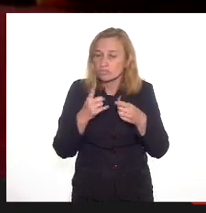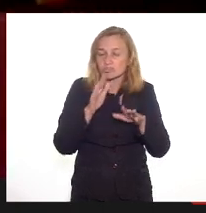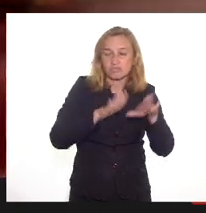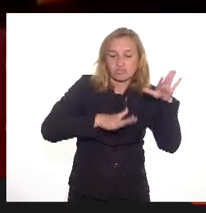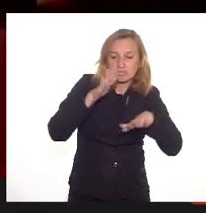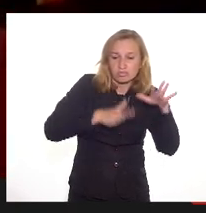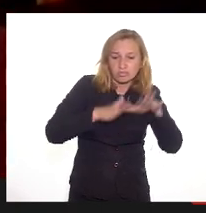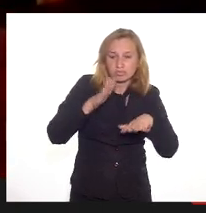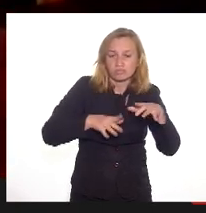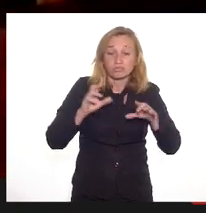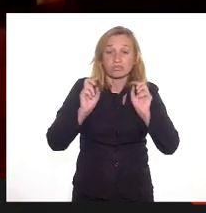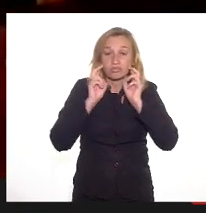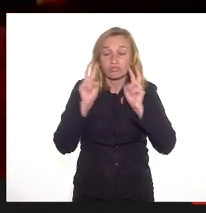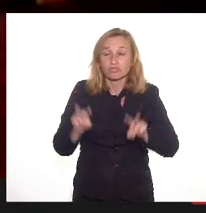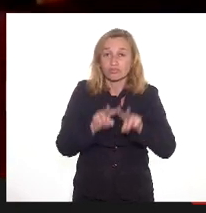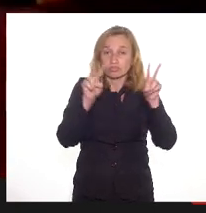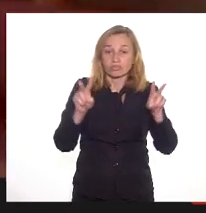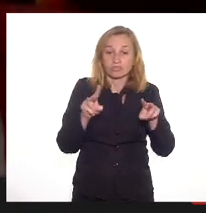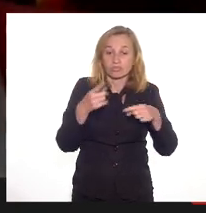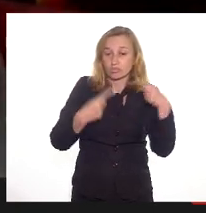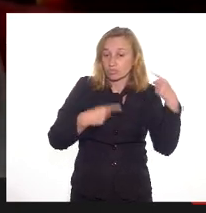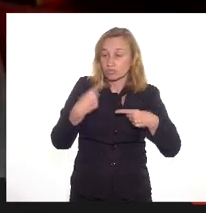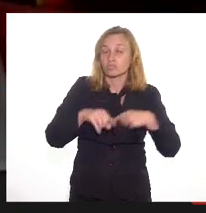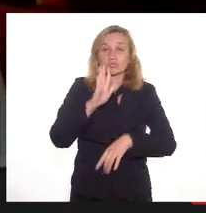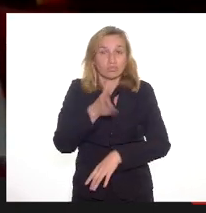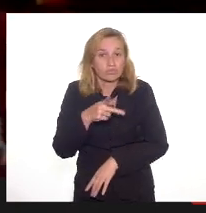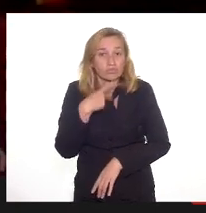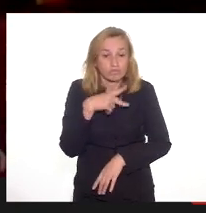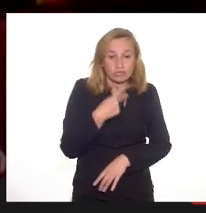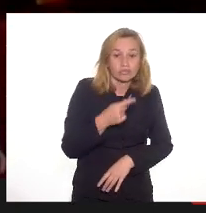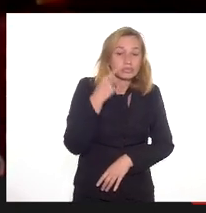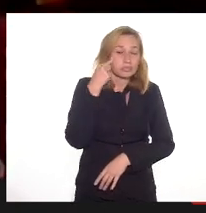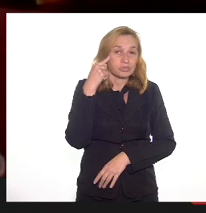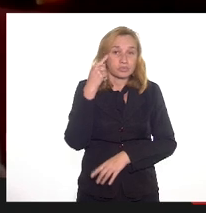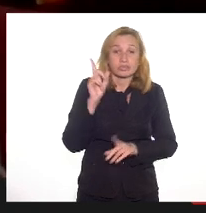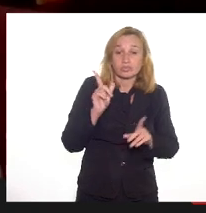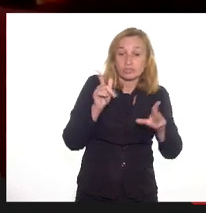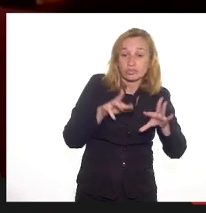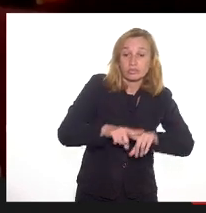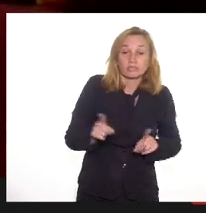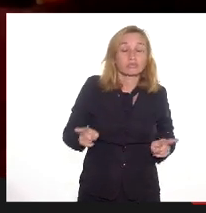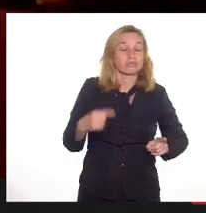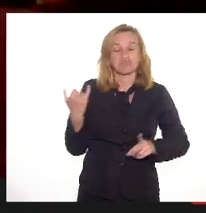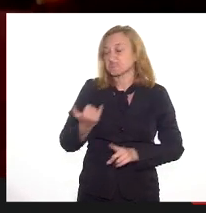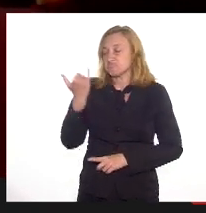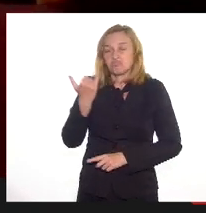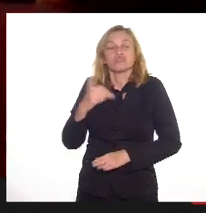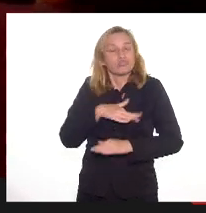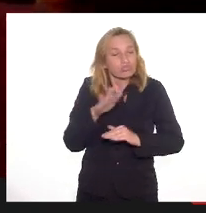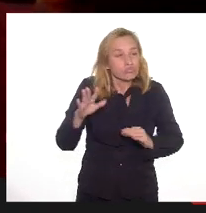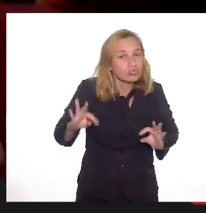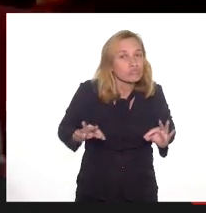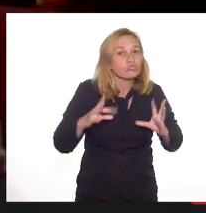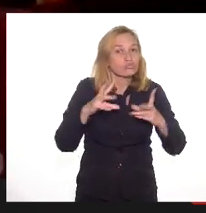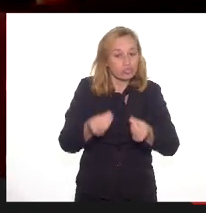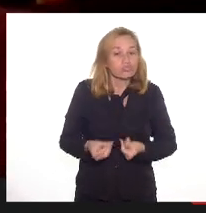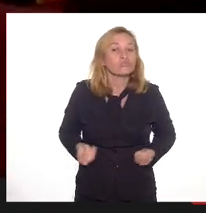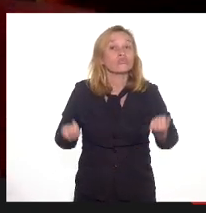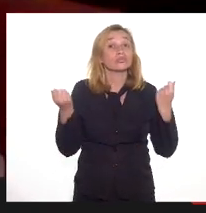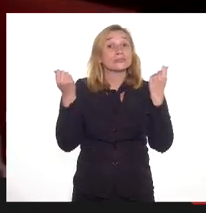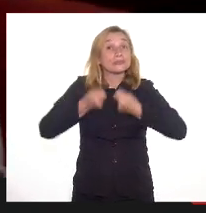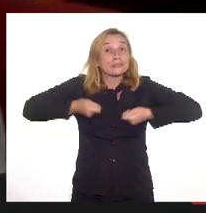das visões políticas, que, como eu falei, a gente pode até pensar diferente, mas não importa. Todos nós